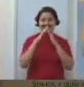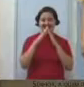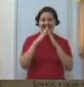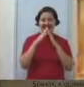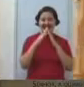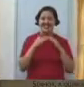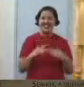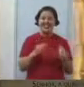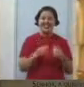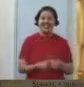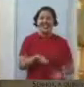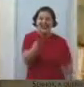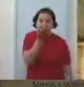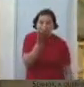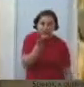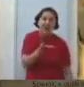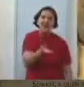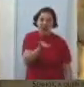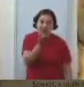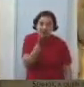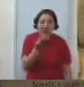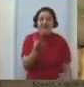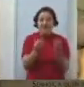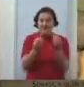E soprou de novo.